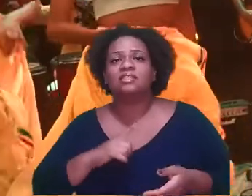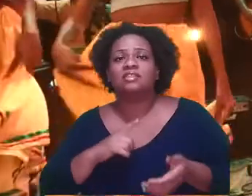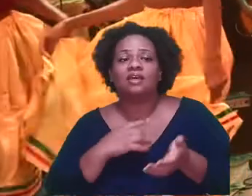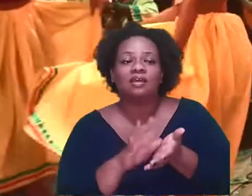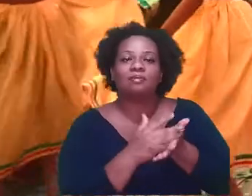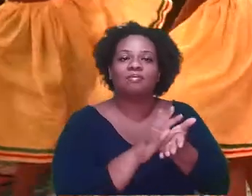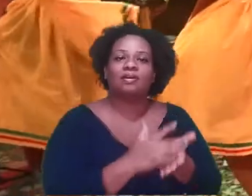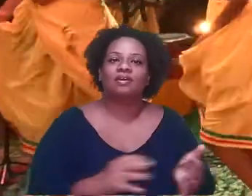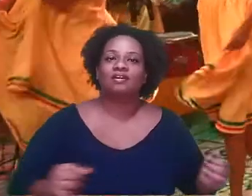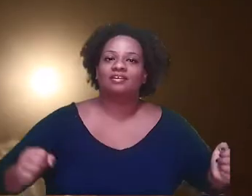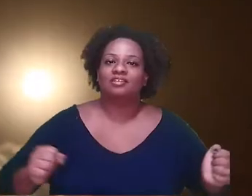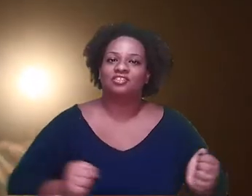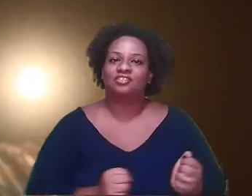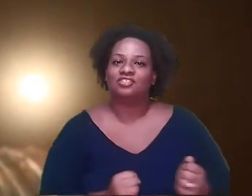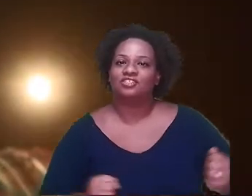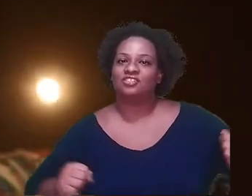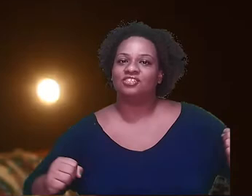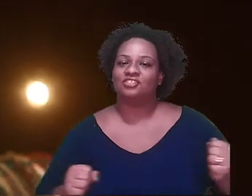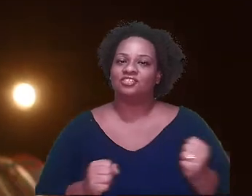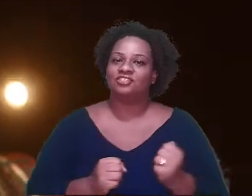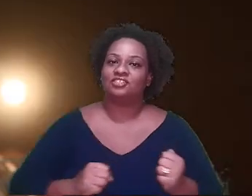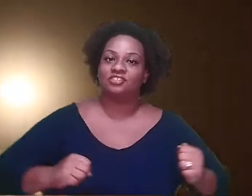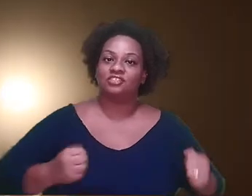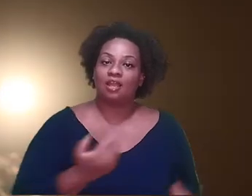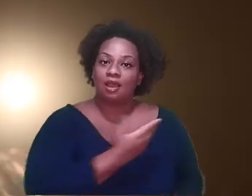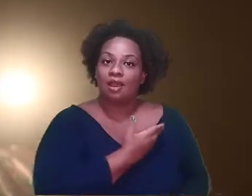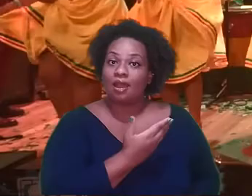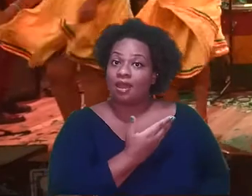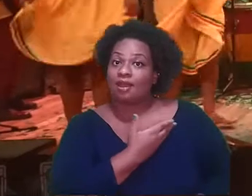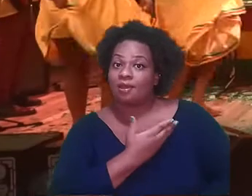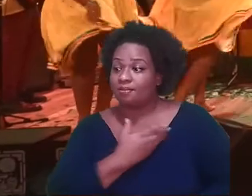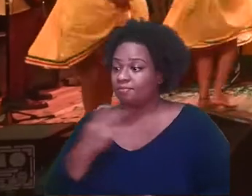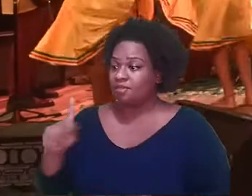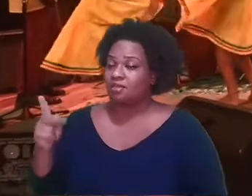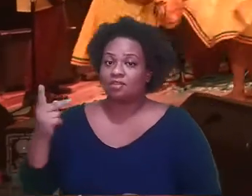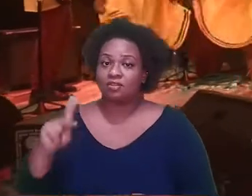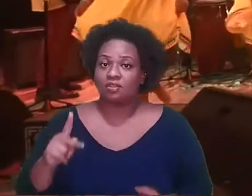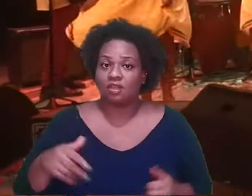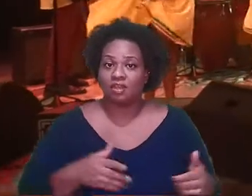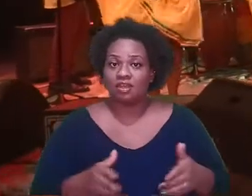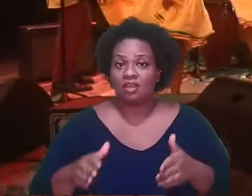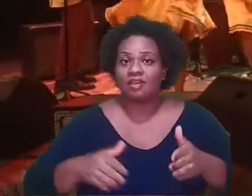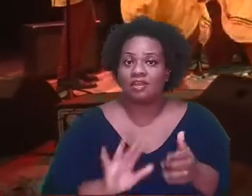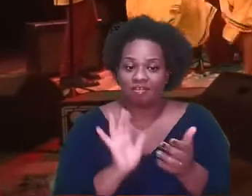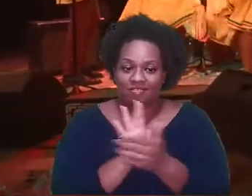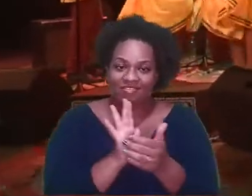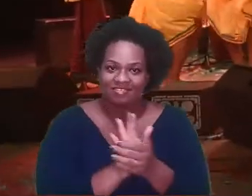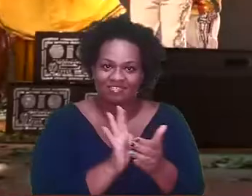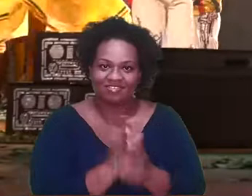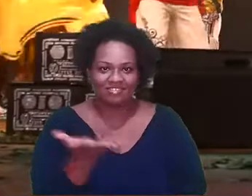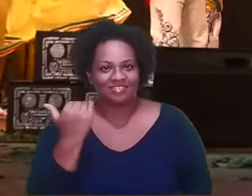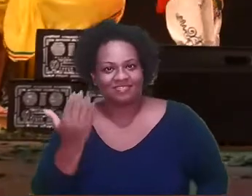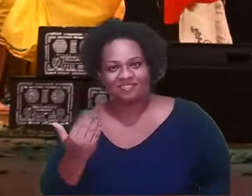um sanfoneiro porque sabia tocar. Um amigo dela correu tanto que sumiu, foi tudo no Rio, correu pro Paraná. Vamos embora, Zé